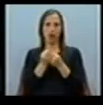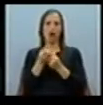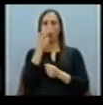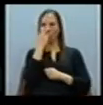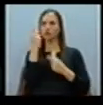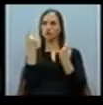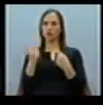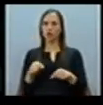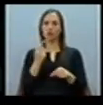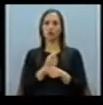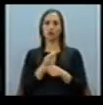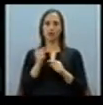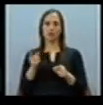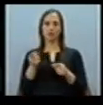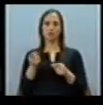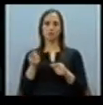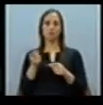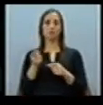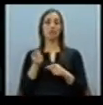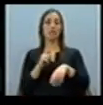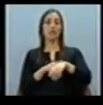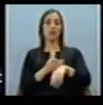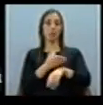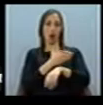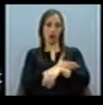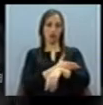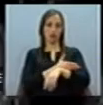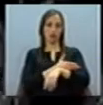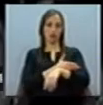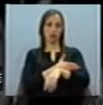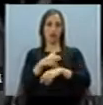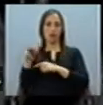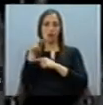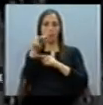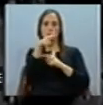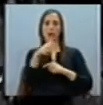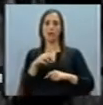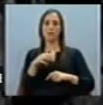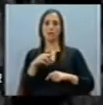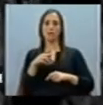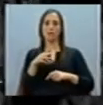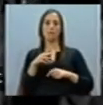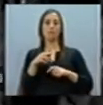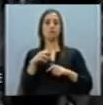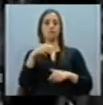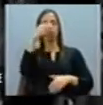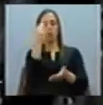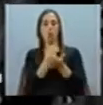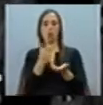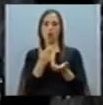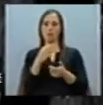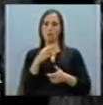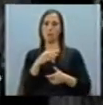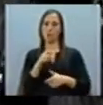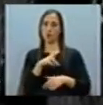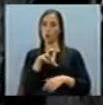que pouco tempo antes da sonda Messenger se ter despenhado em Mercúrio, depois de ter feito um trabalho científico notável,